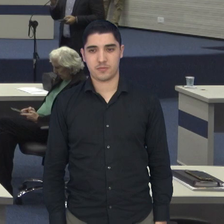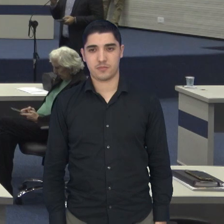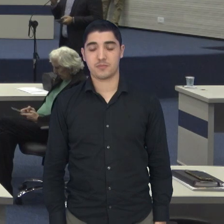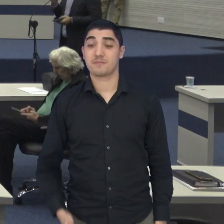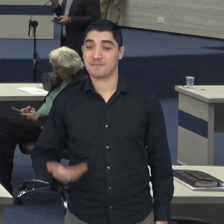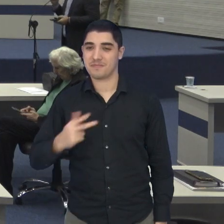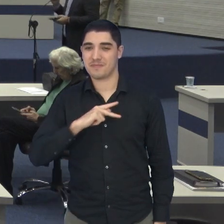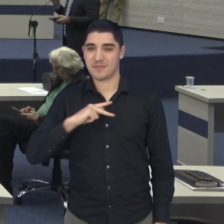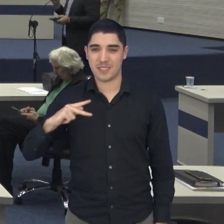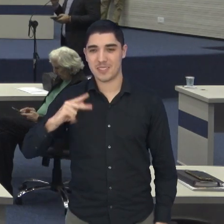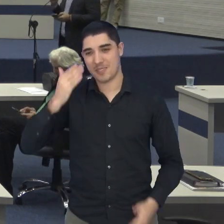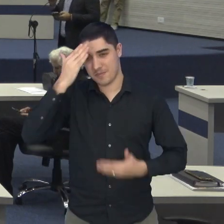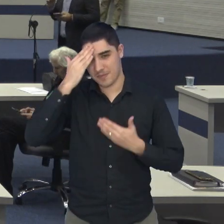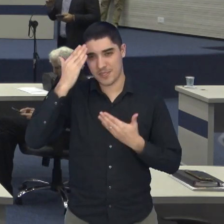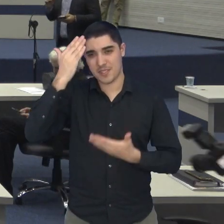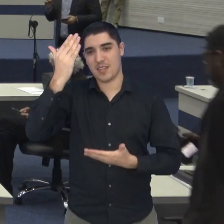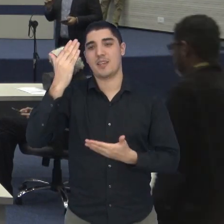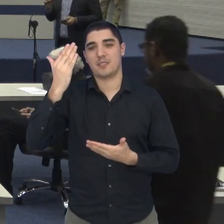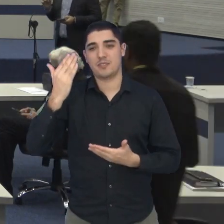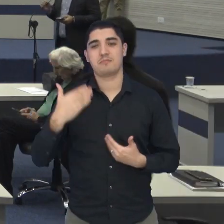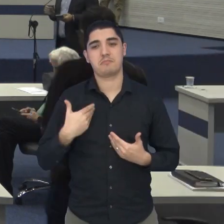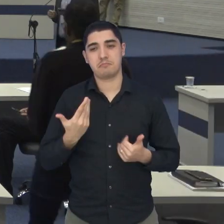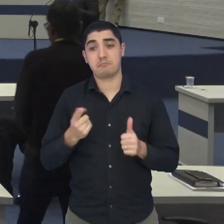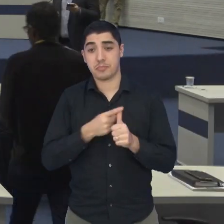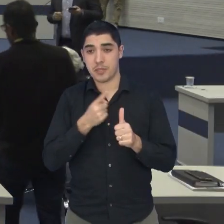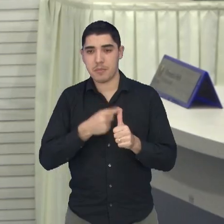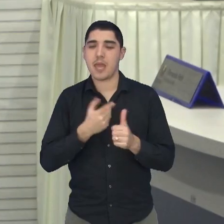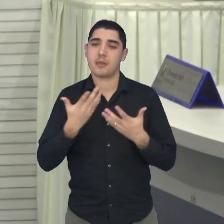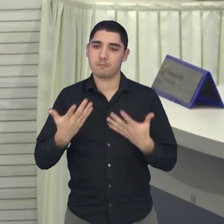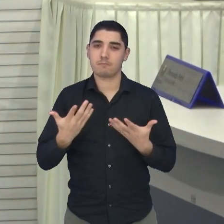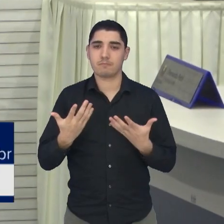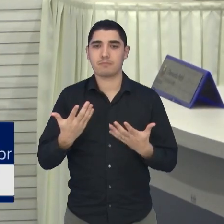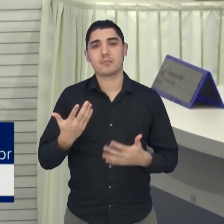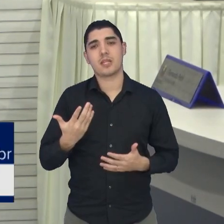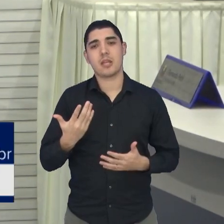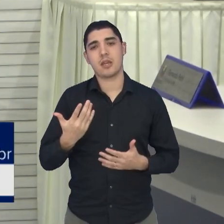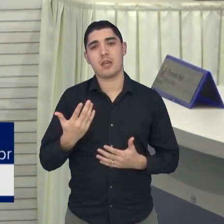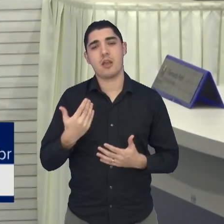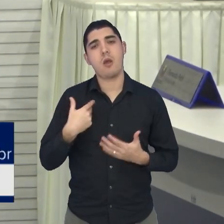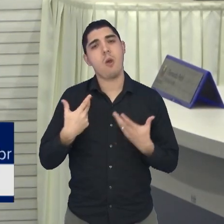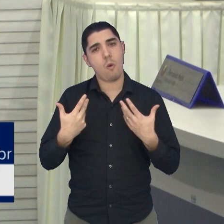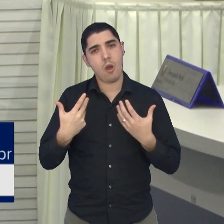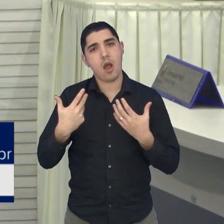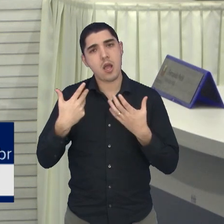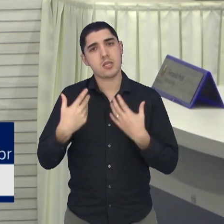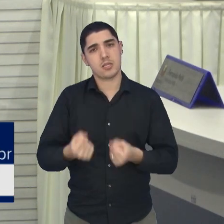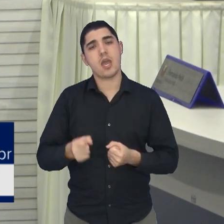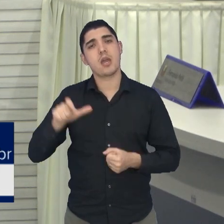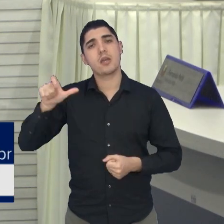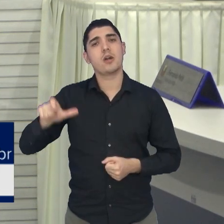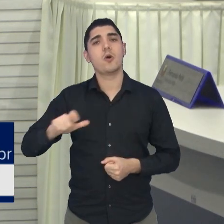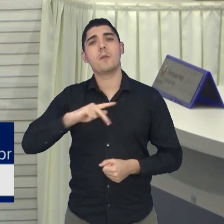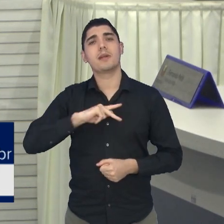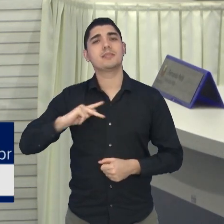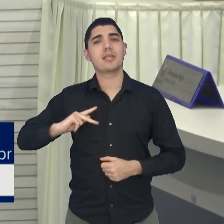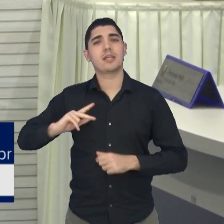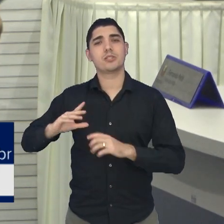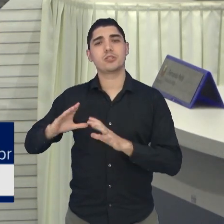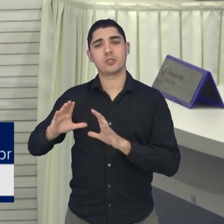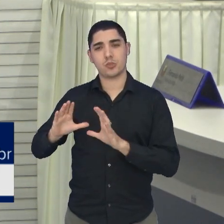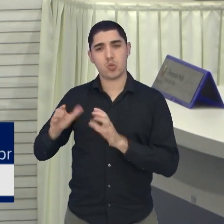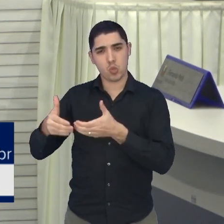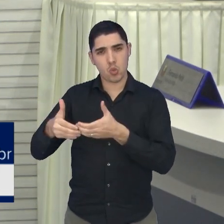Senhor presidente, obrigado. Primeiramente, para aceitar o convite, né, do presidente da Comissão de Saúde,